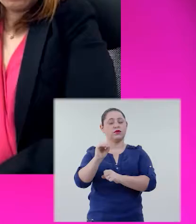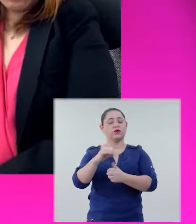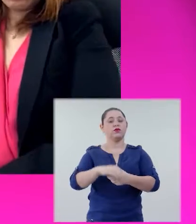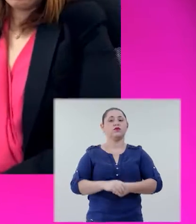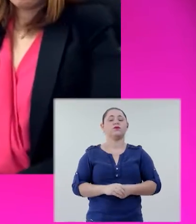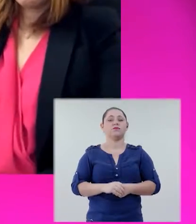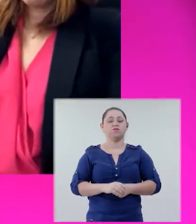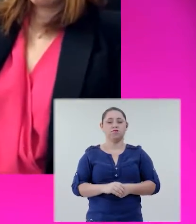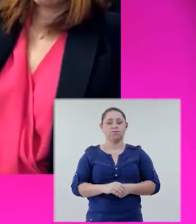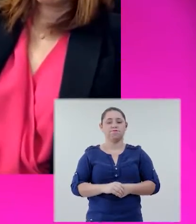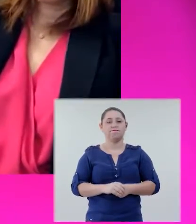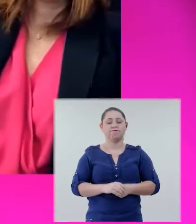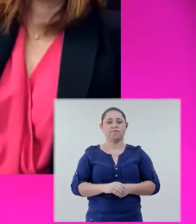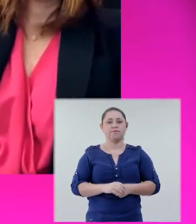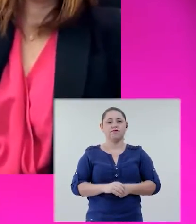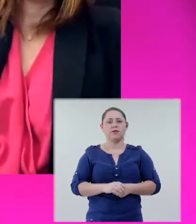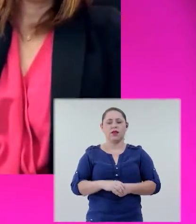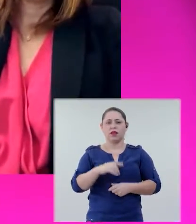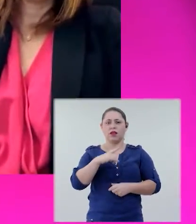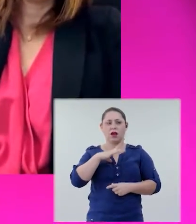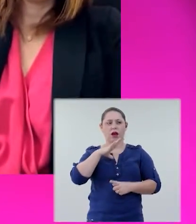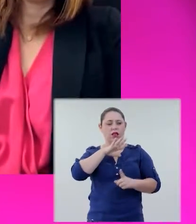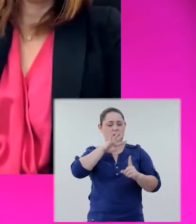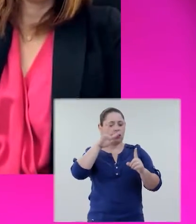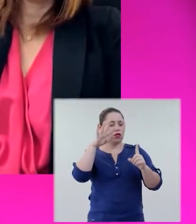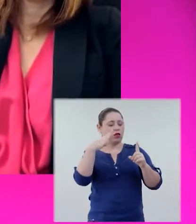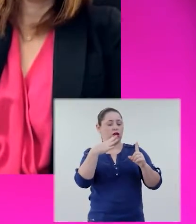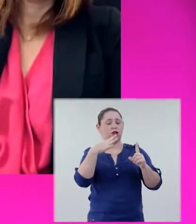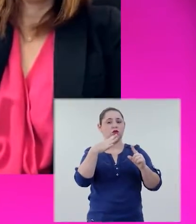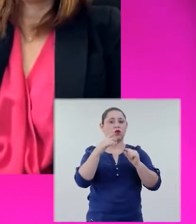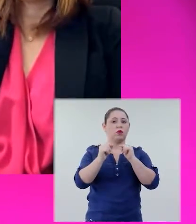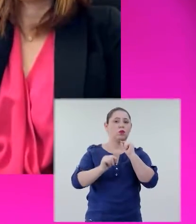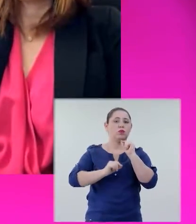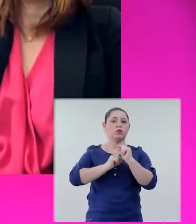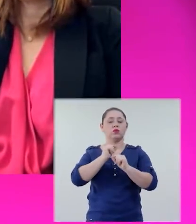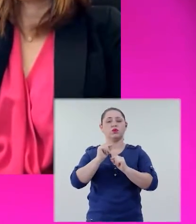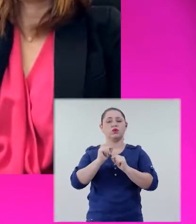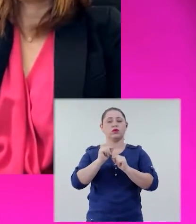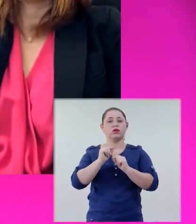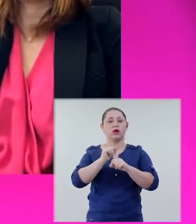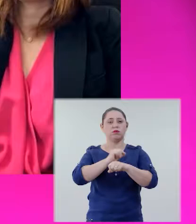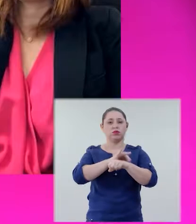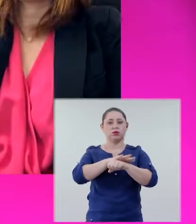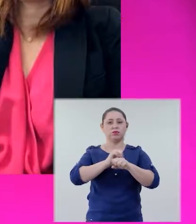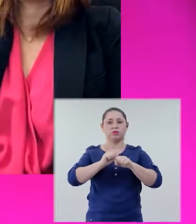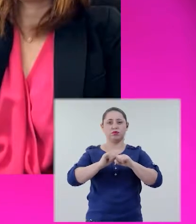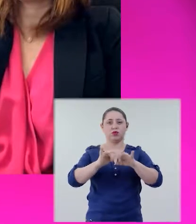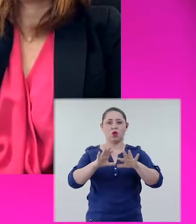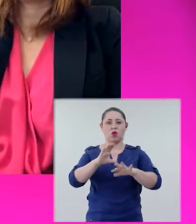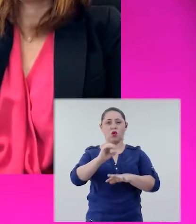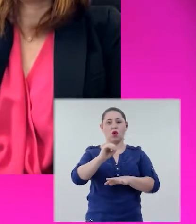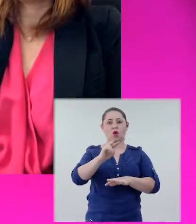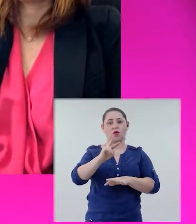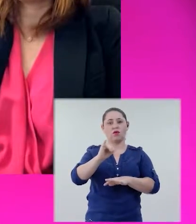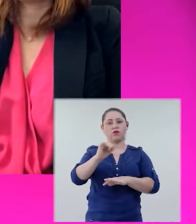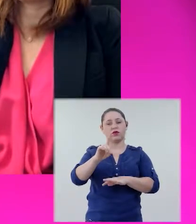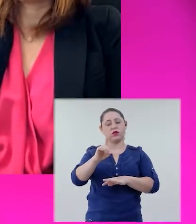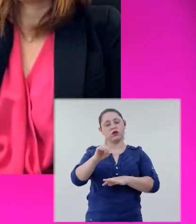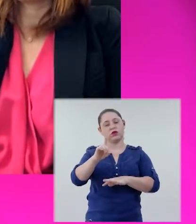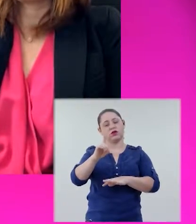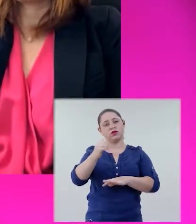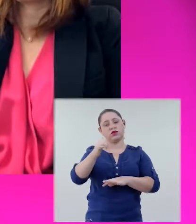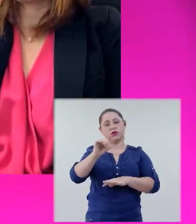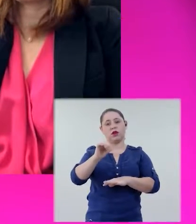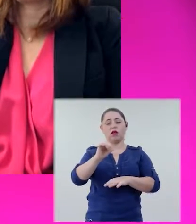2020. Nós estamos com as atenções voltadas muito para a pandemia da